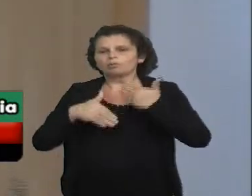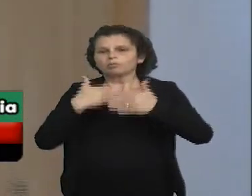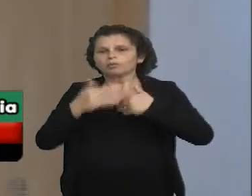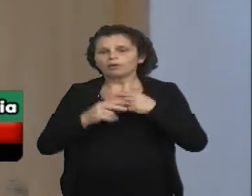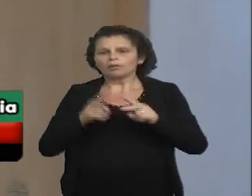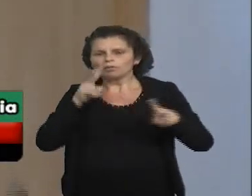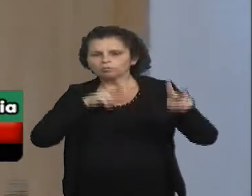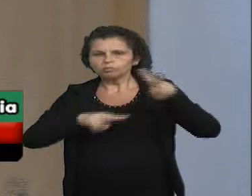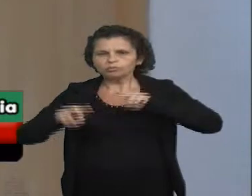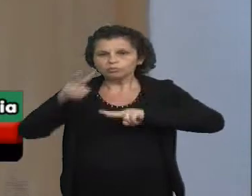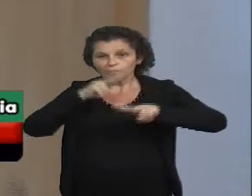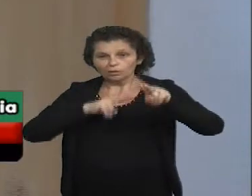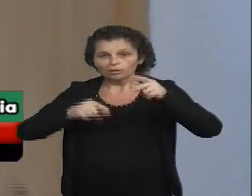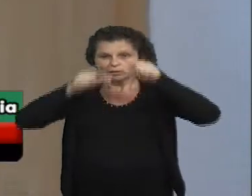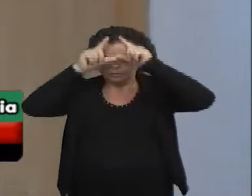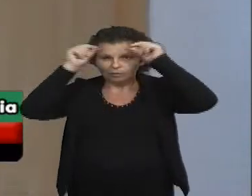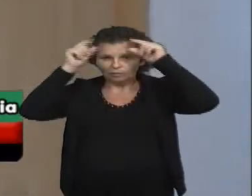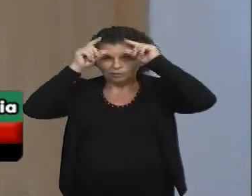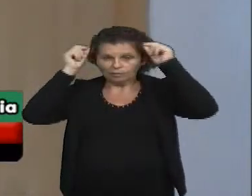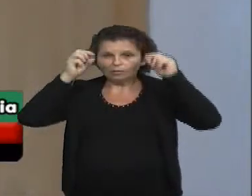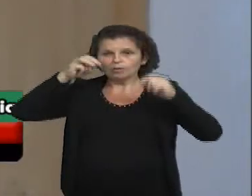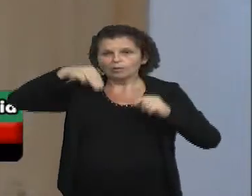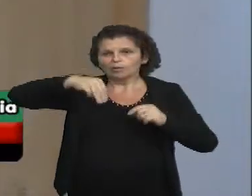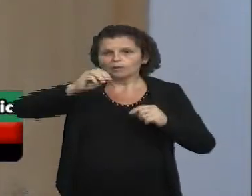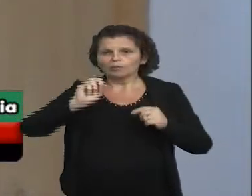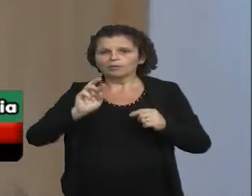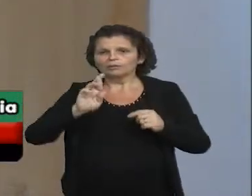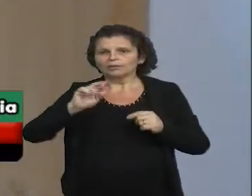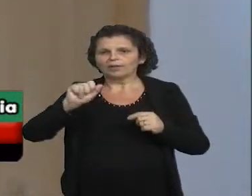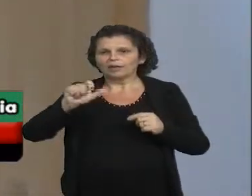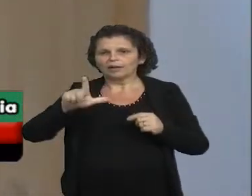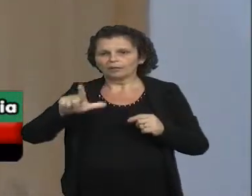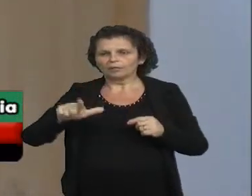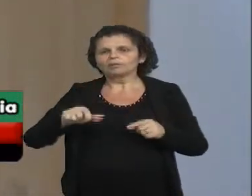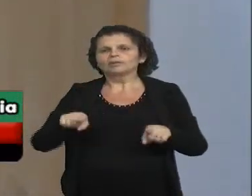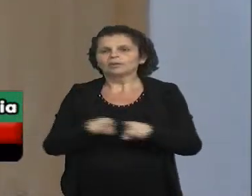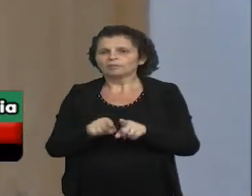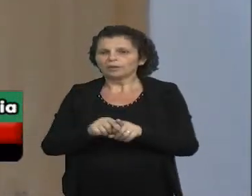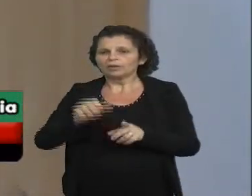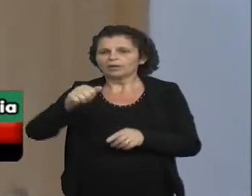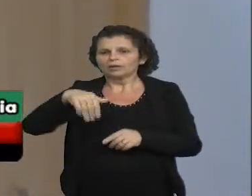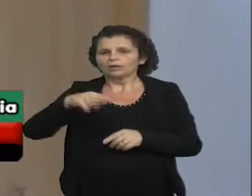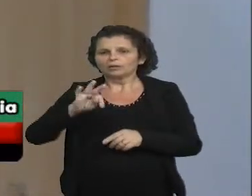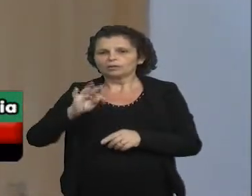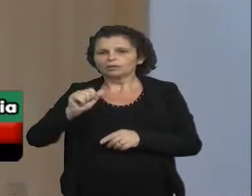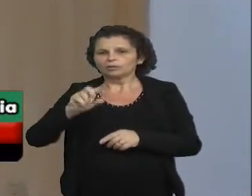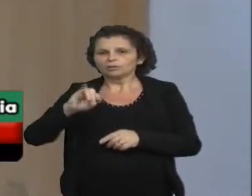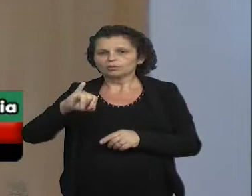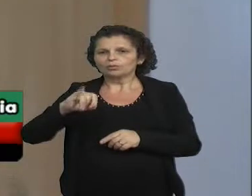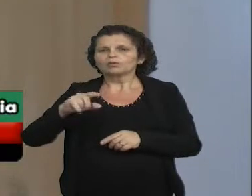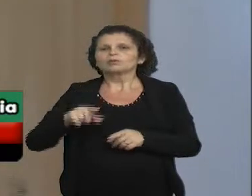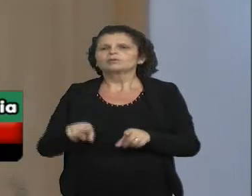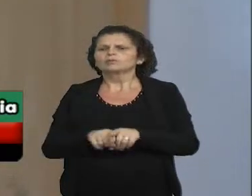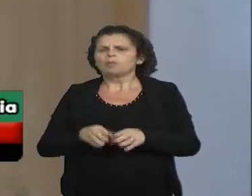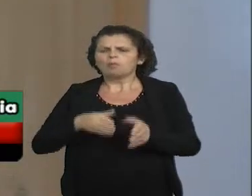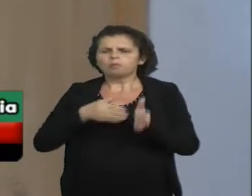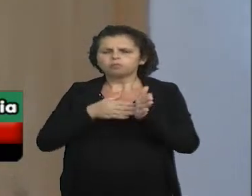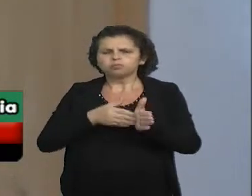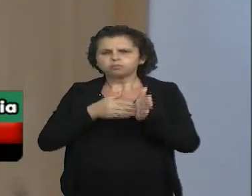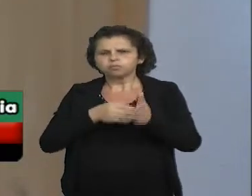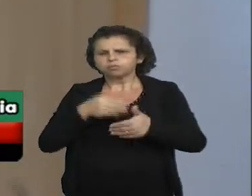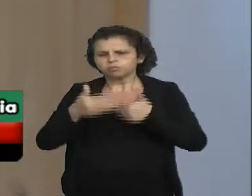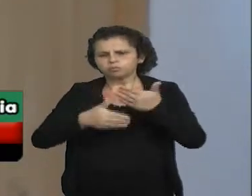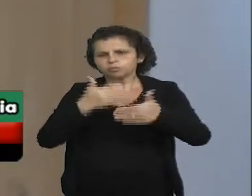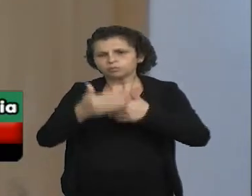supervisor de enfermagem no Hospital Montreal de Osasco e Hospital Municipal Antônio Giglio. Paralelo a isso, atuou por longo período